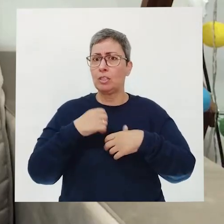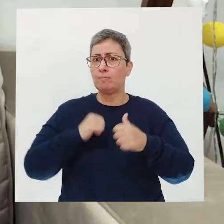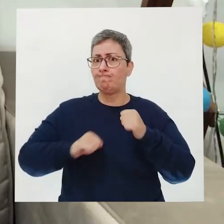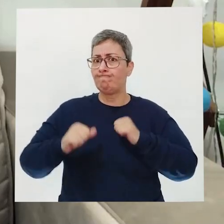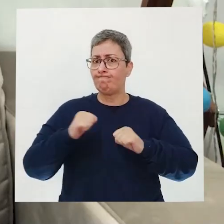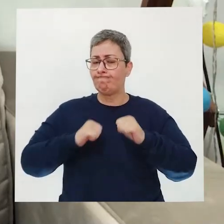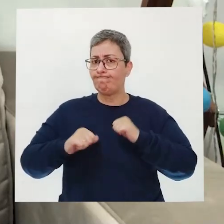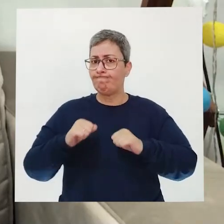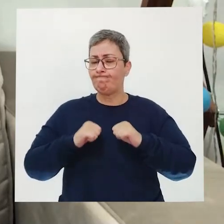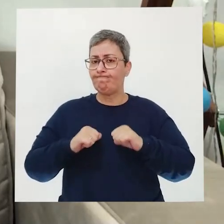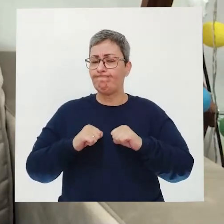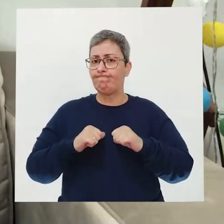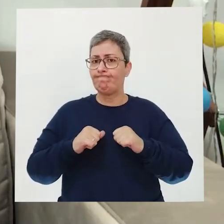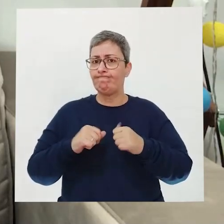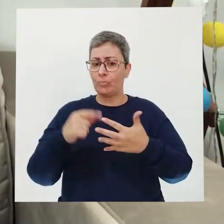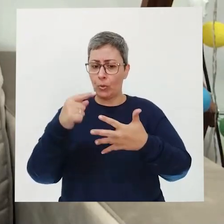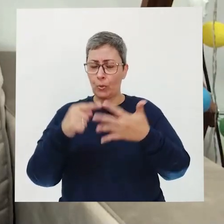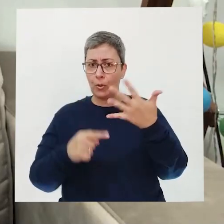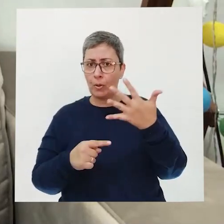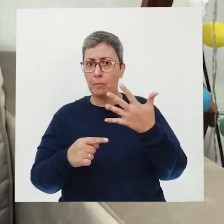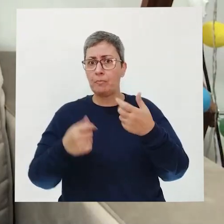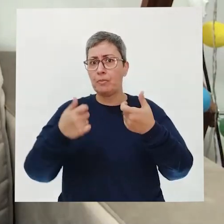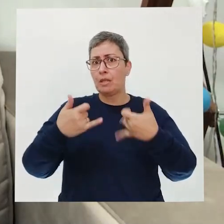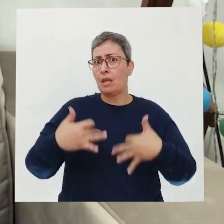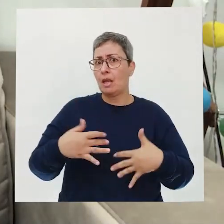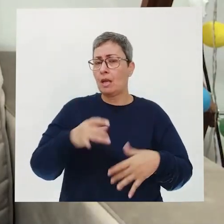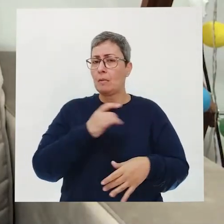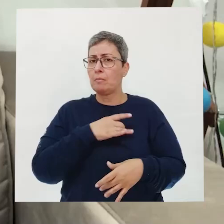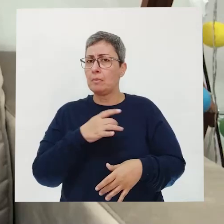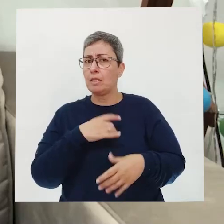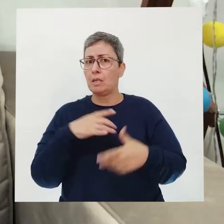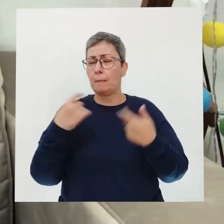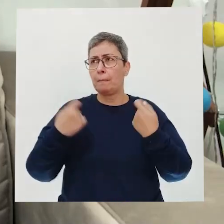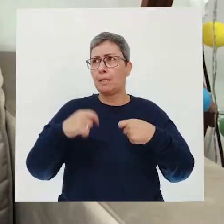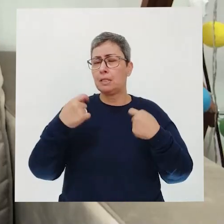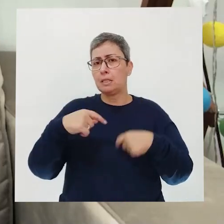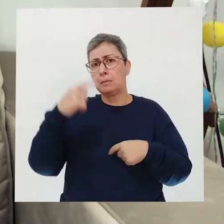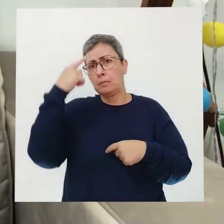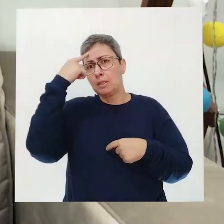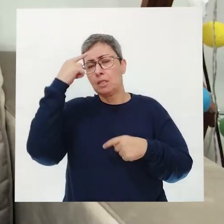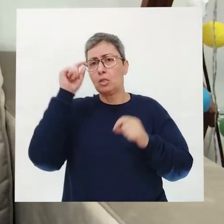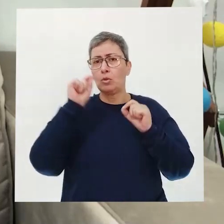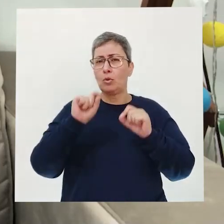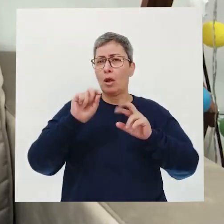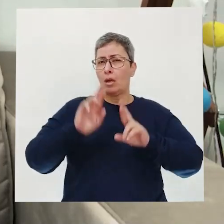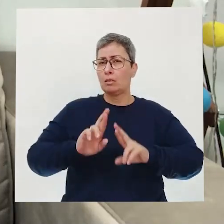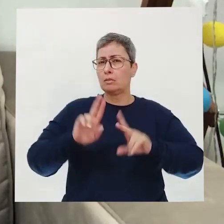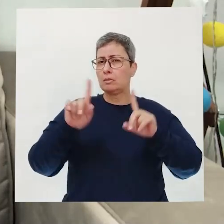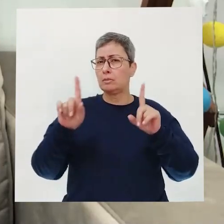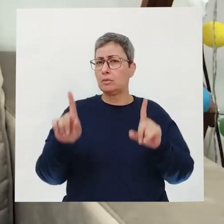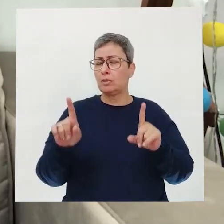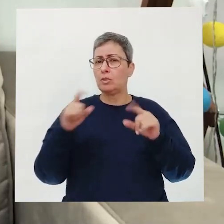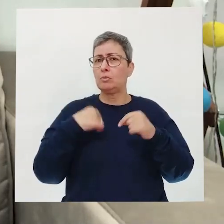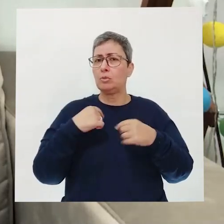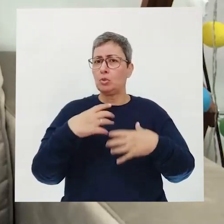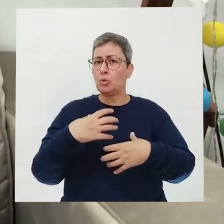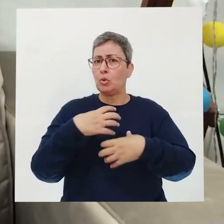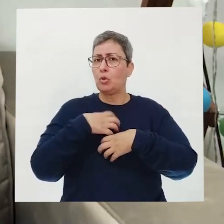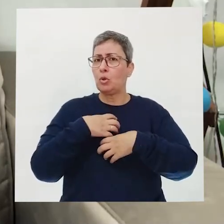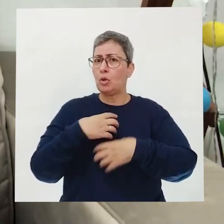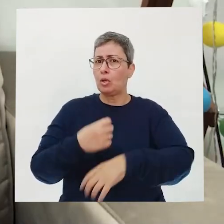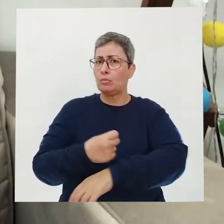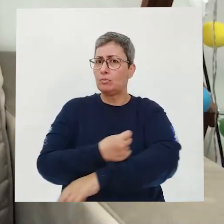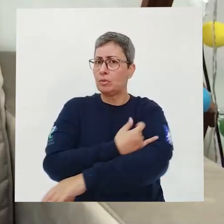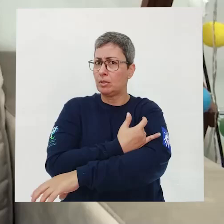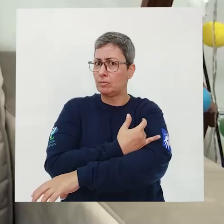ansiosos. Mas, para falar de medo, a gente precisa pensar na diferença entre sentimento